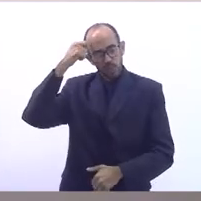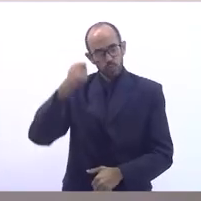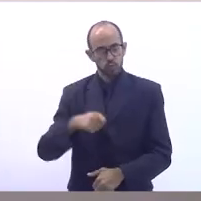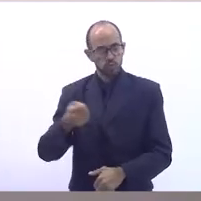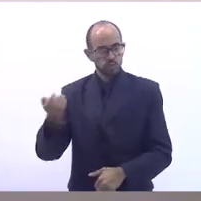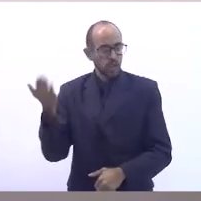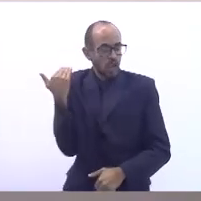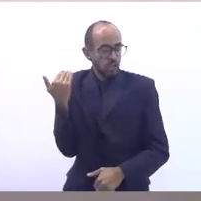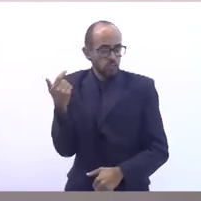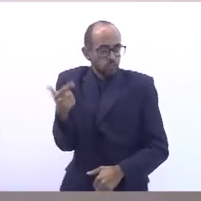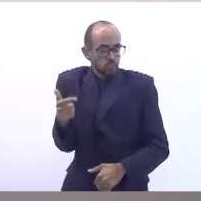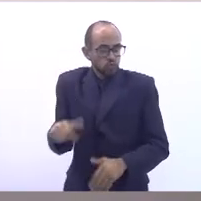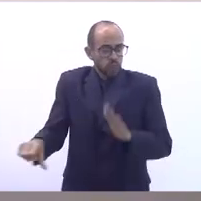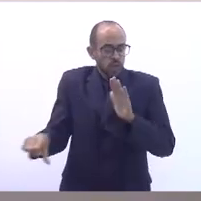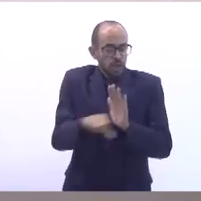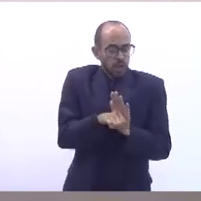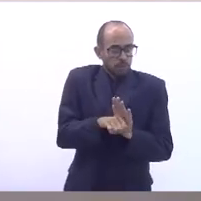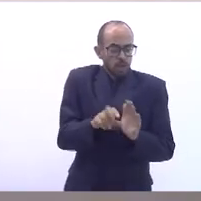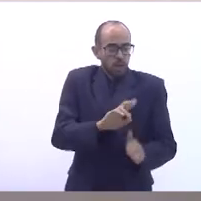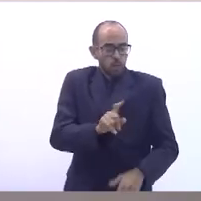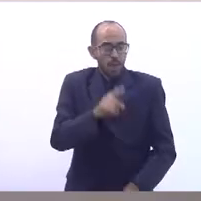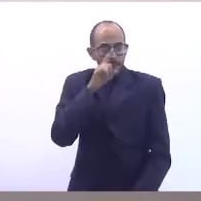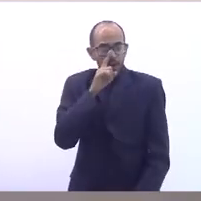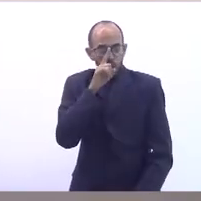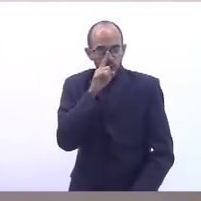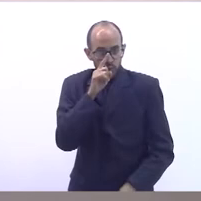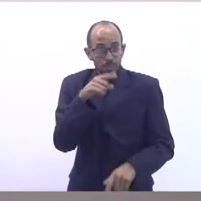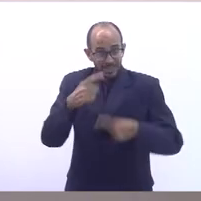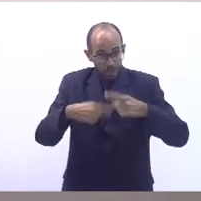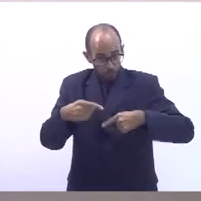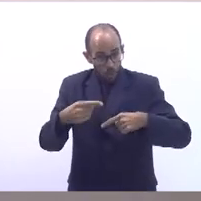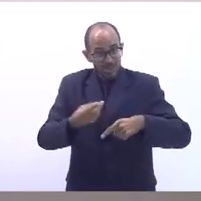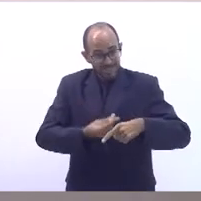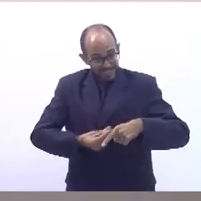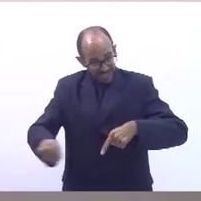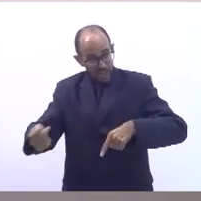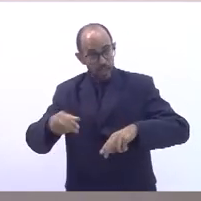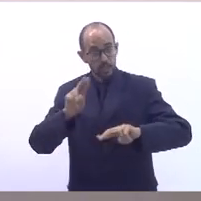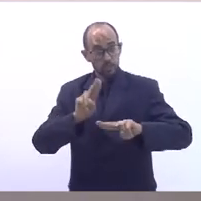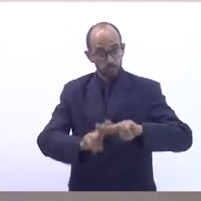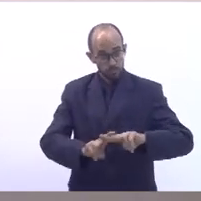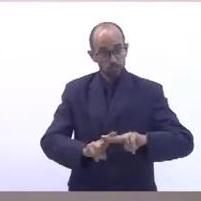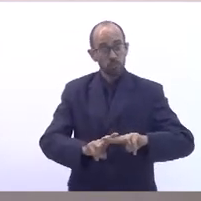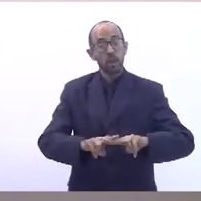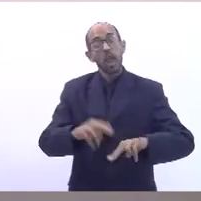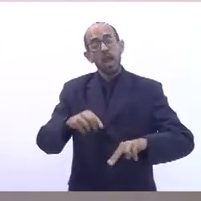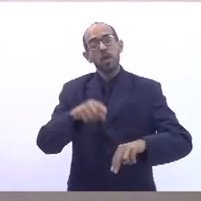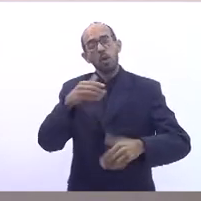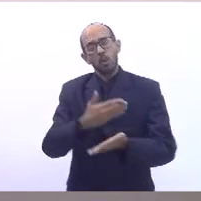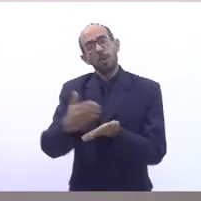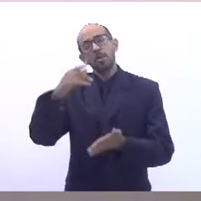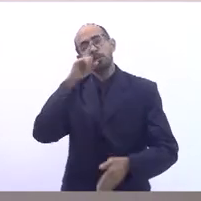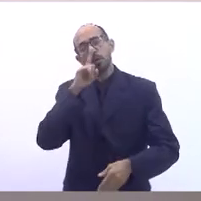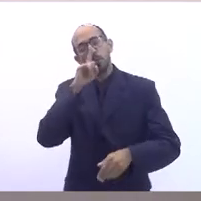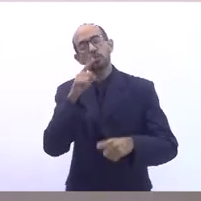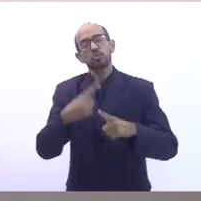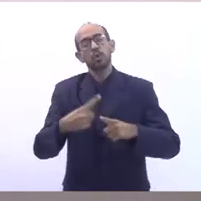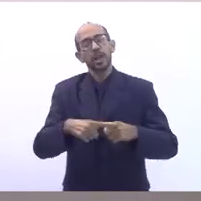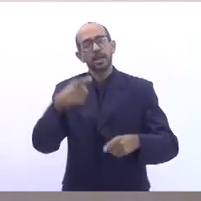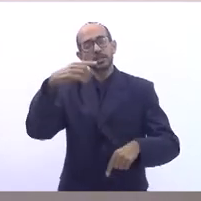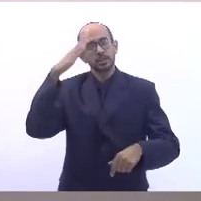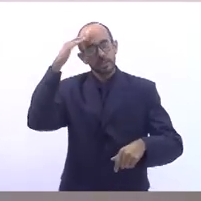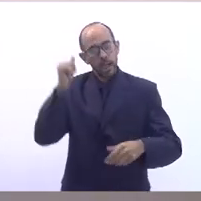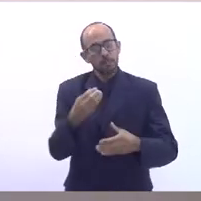jovens que não são considerados perigosos mas quando saem do sistema saem perigosa e um lembrando onde o crime organizado nasce